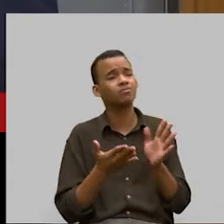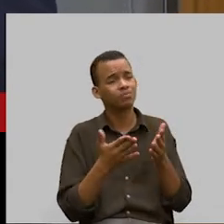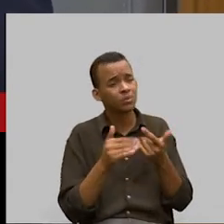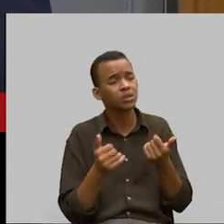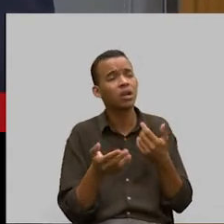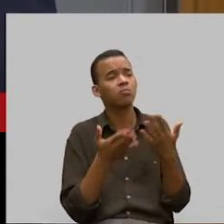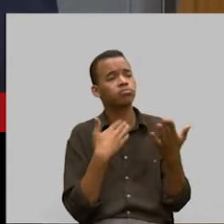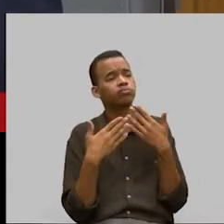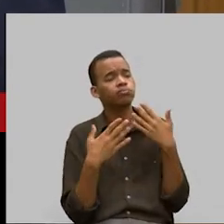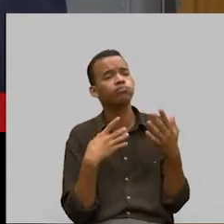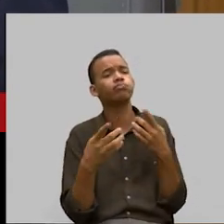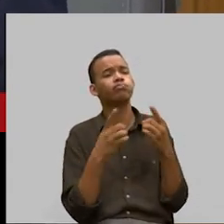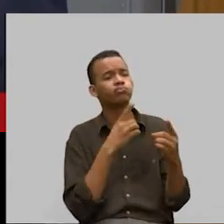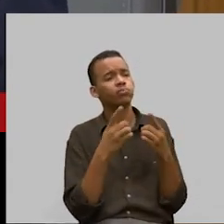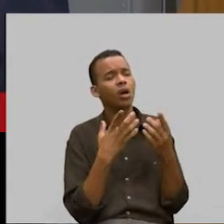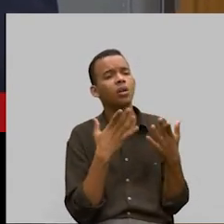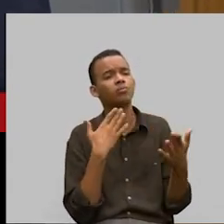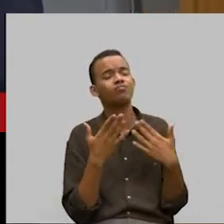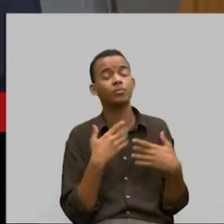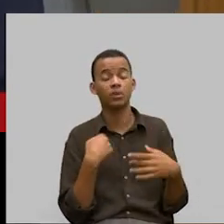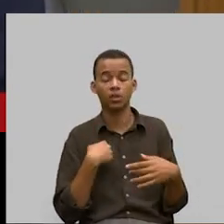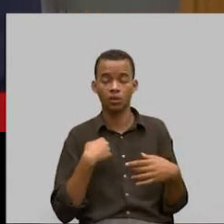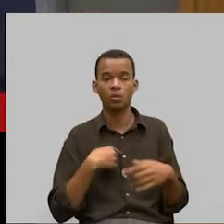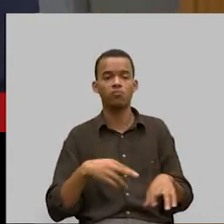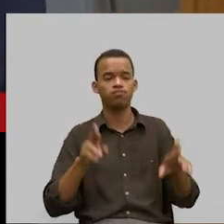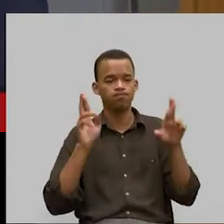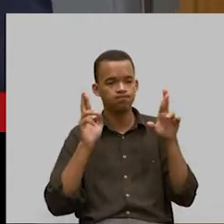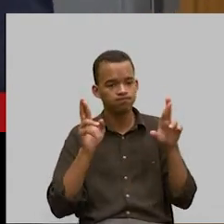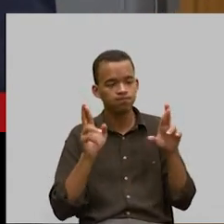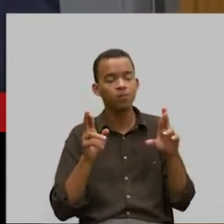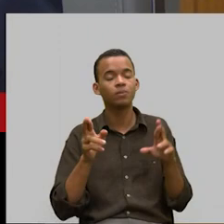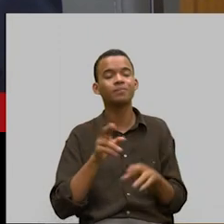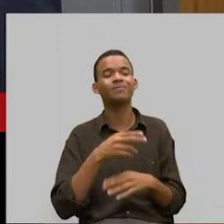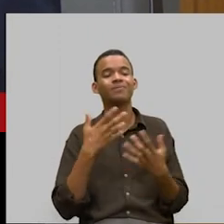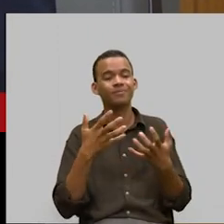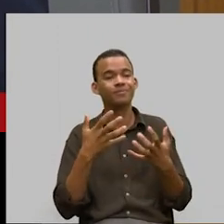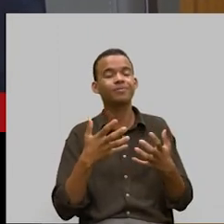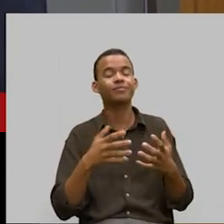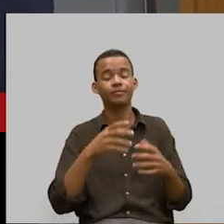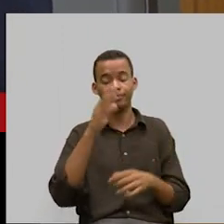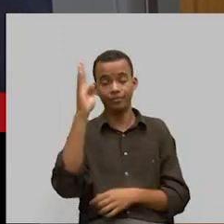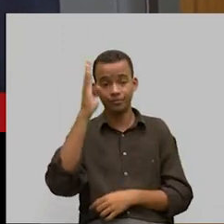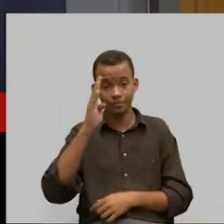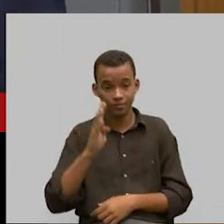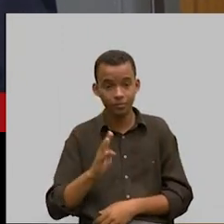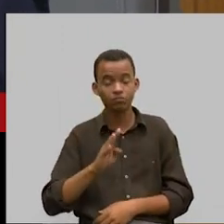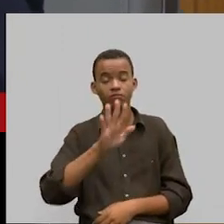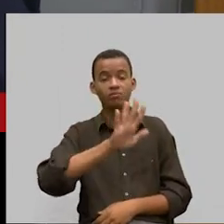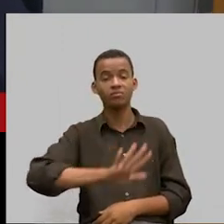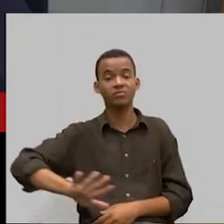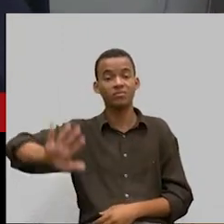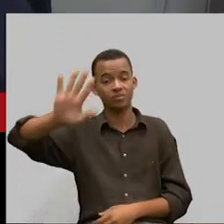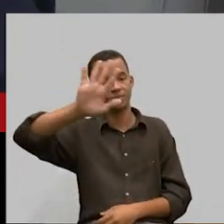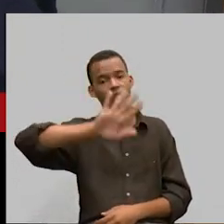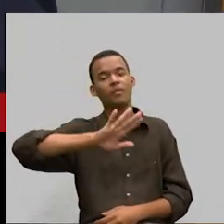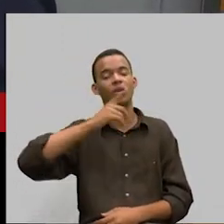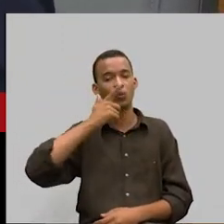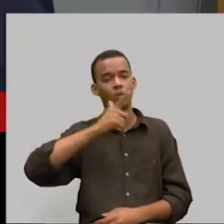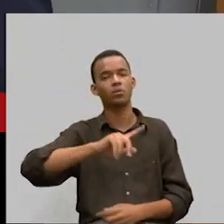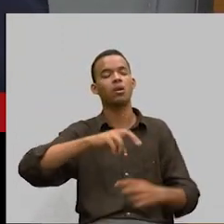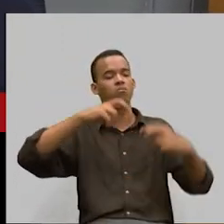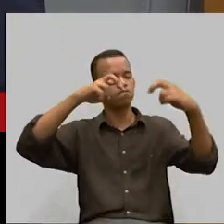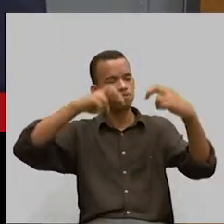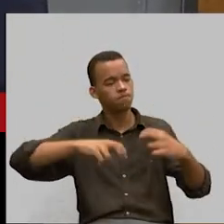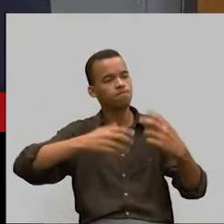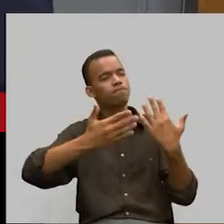eu espero e Anseio e luto Que dia que nós vamos ter um país Digno onde que a gente senta de igual para